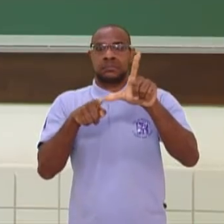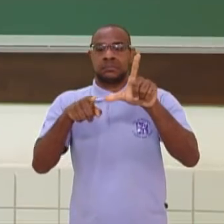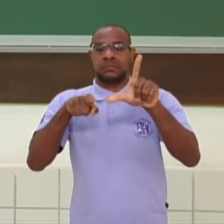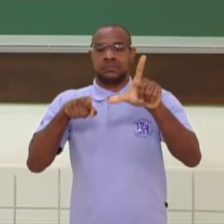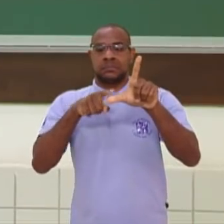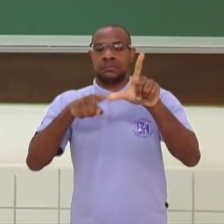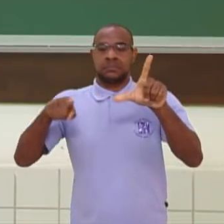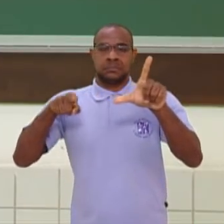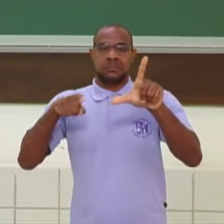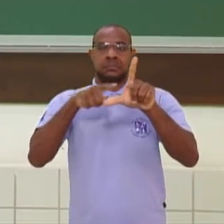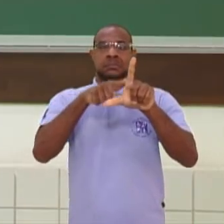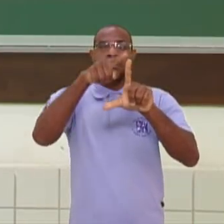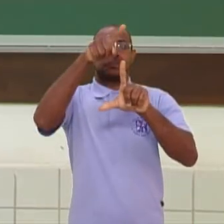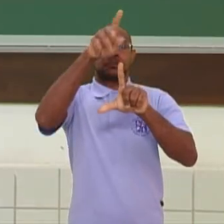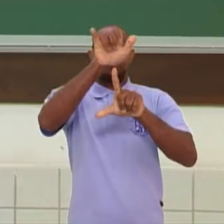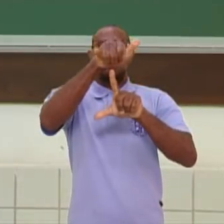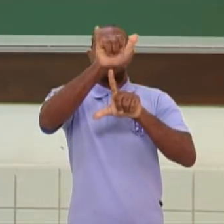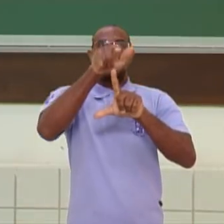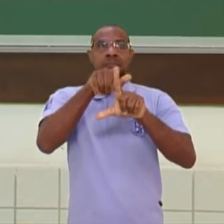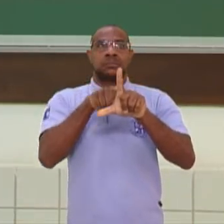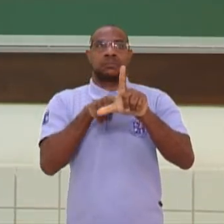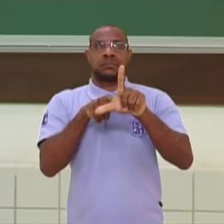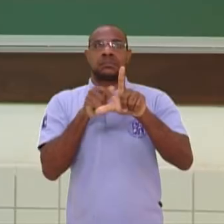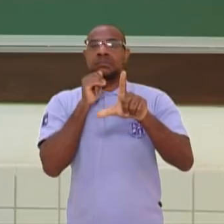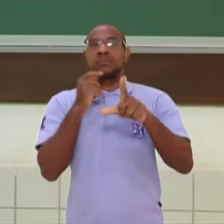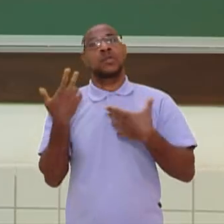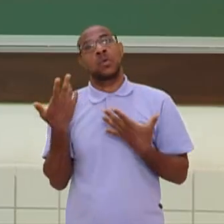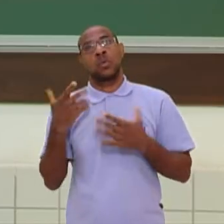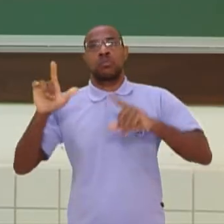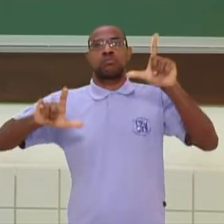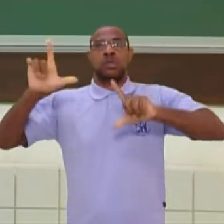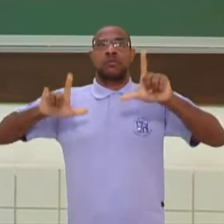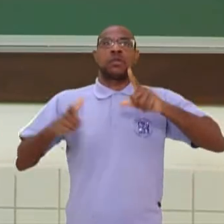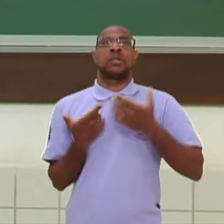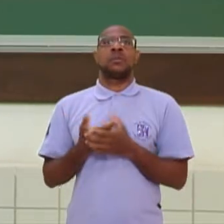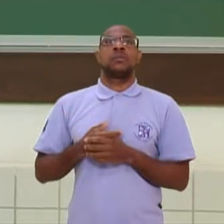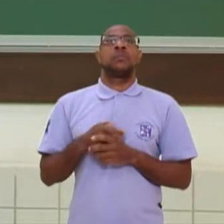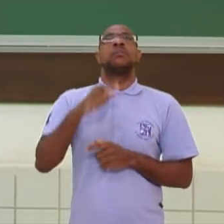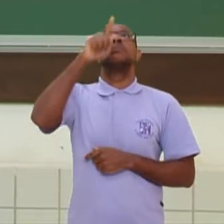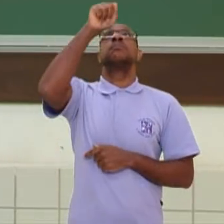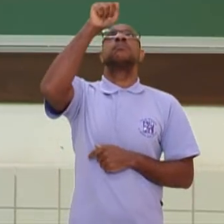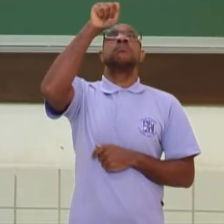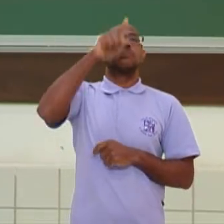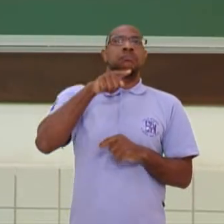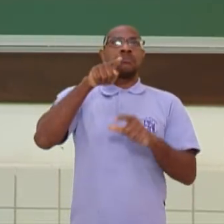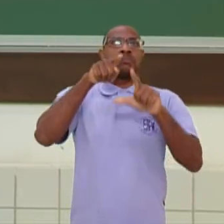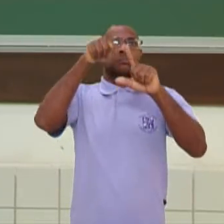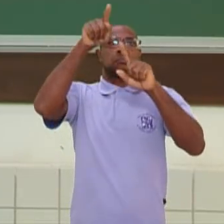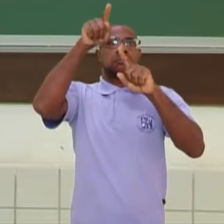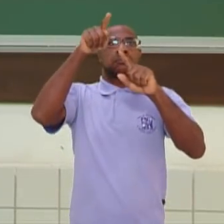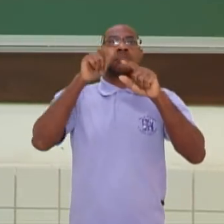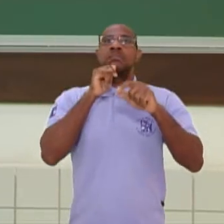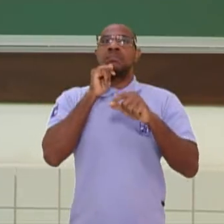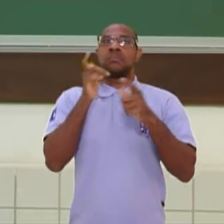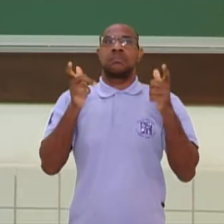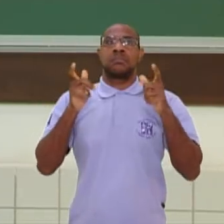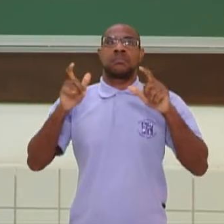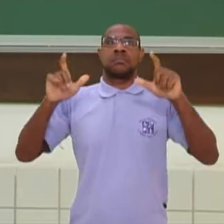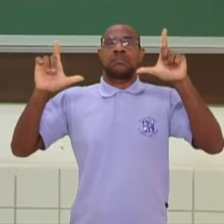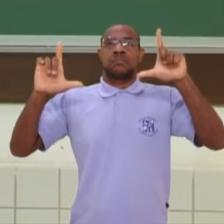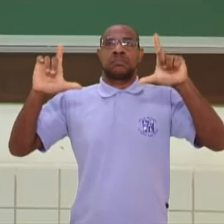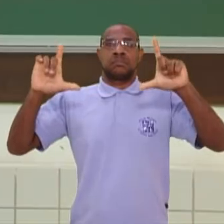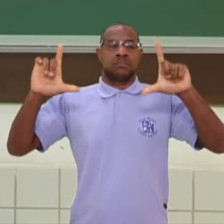ideia trabalhando aqui no quadro, ou aqui é a própria tela do televisor mesmo. Vamos imaginar aqui que é um aquário sendo visto por